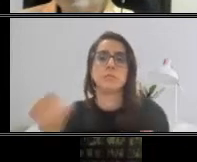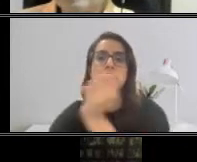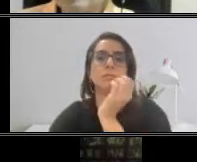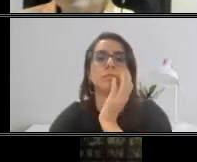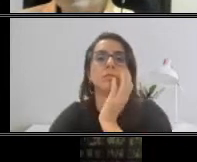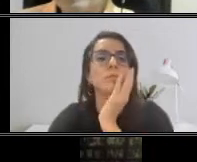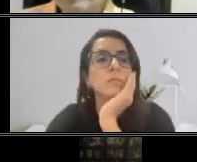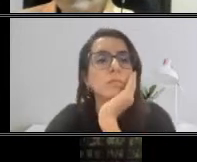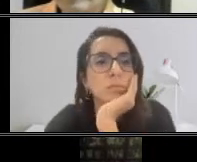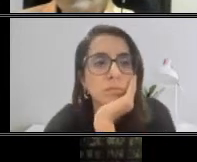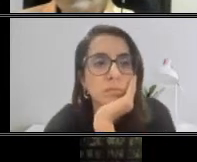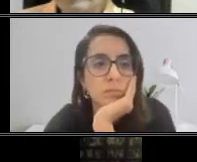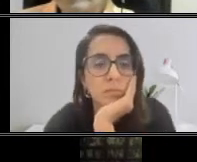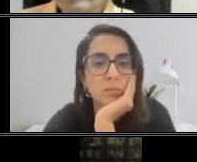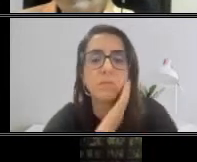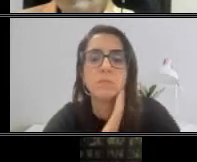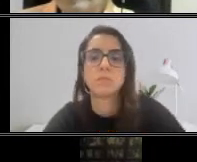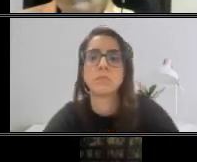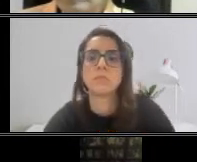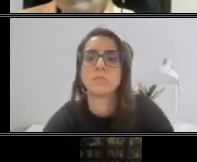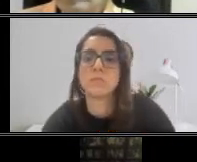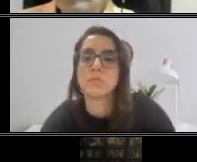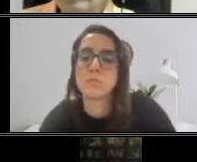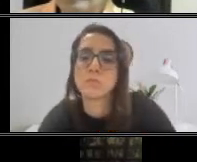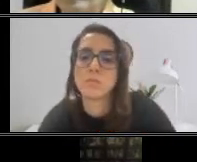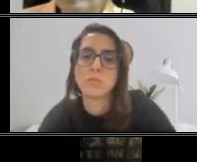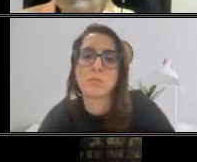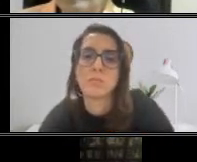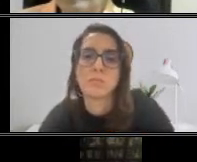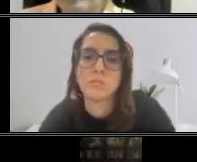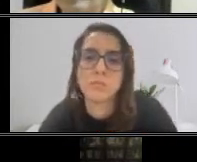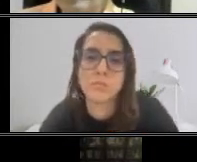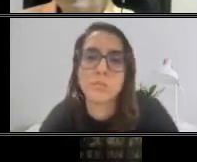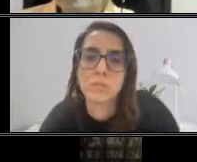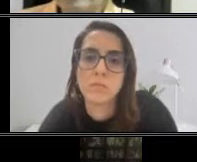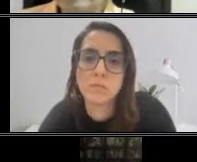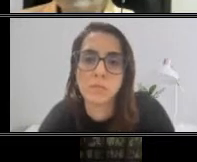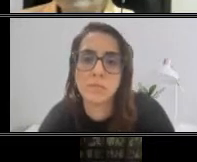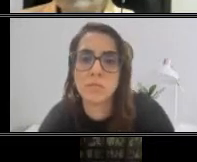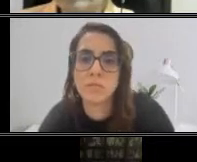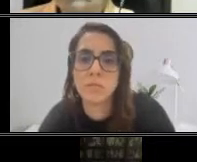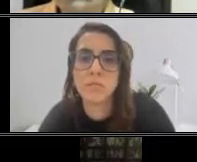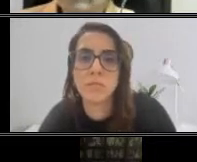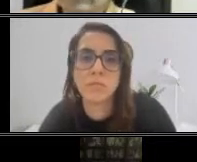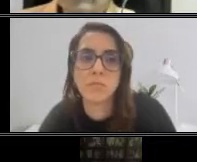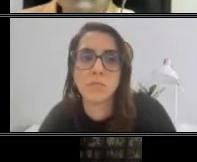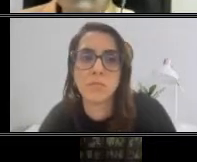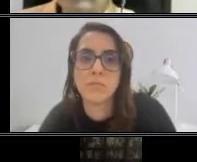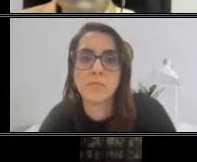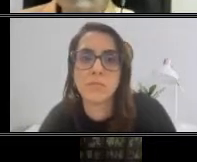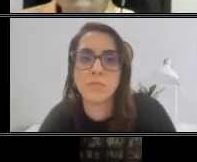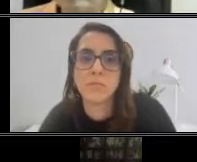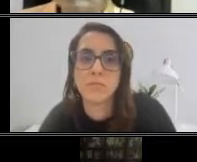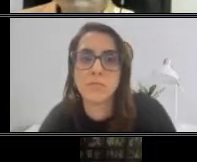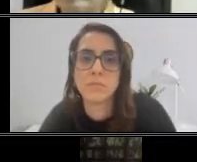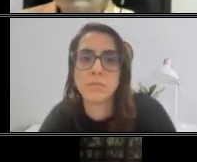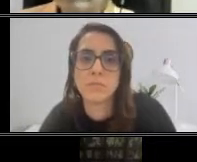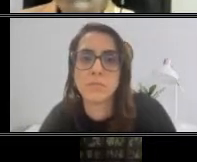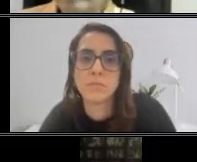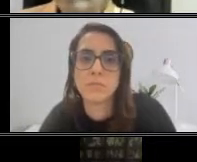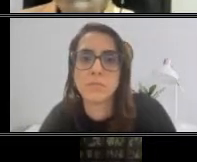pré-frontal, o TDAH desaparece. Então, quando pergunto, TDAH tem cura? Tem cura, mesmo não tratando.